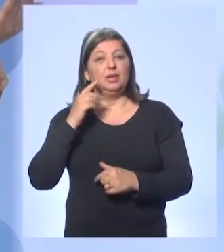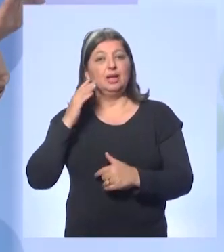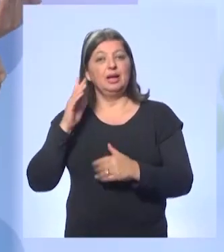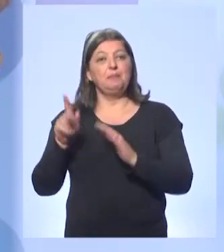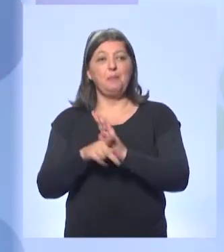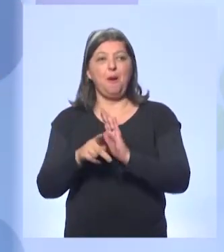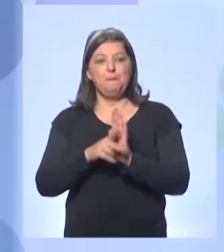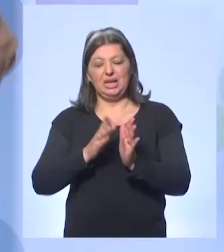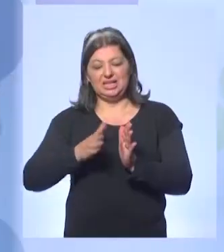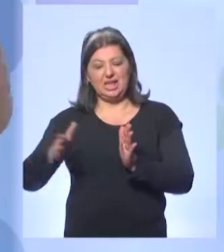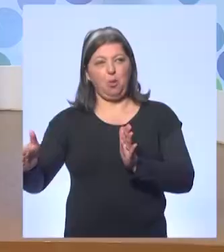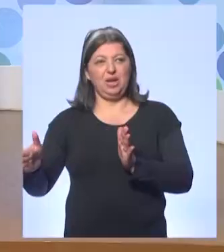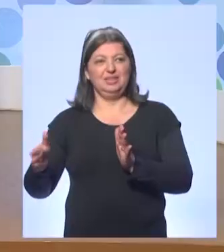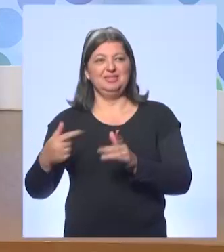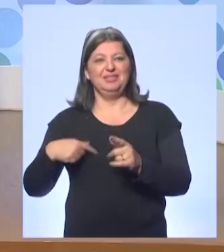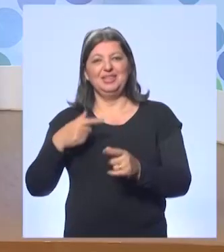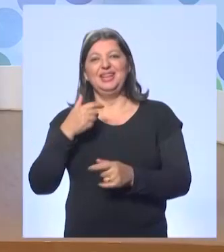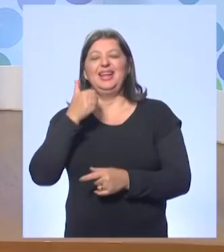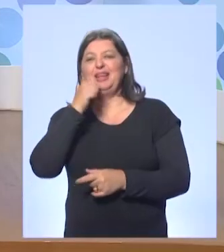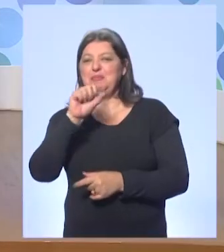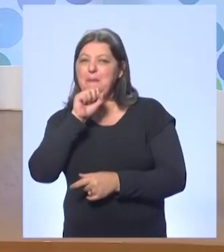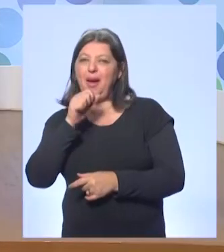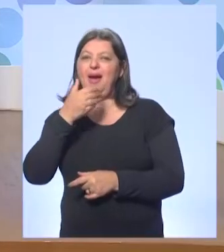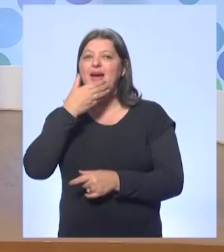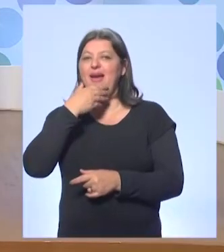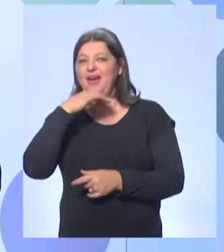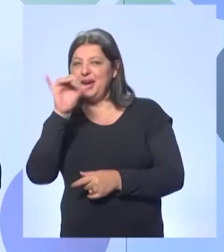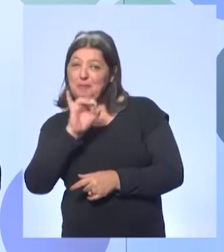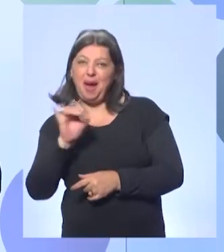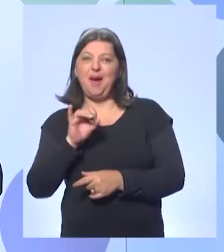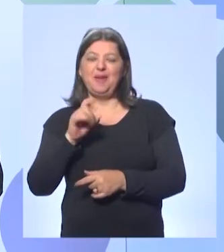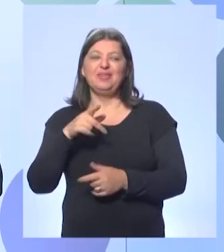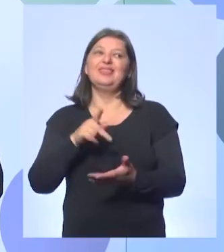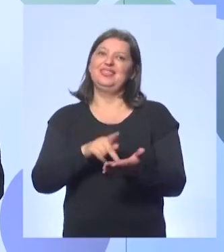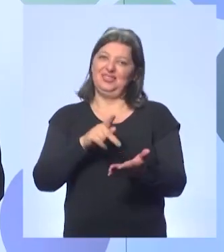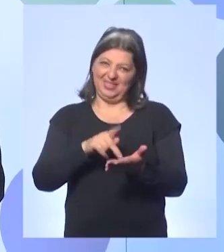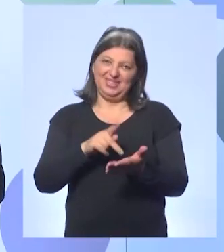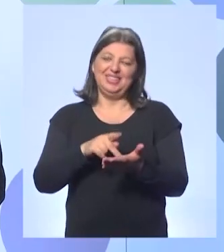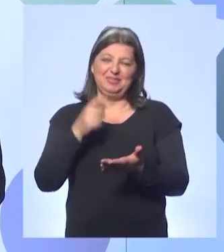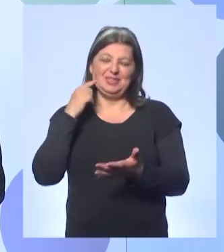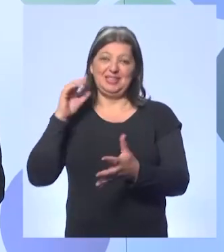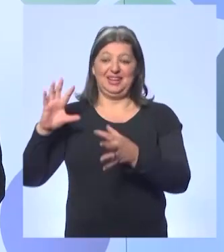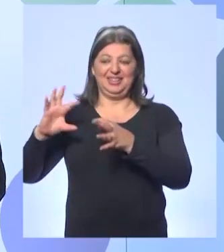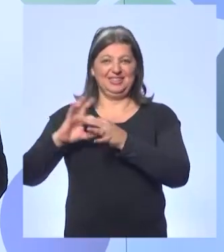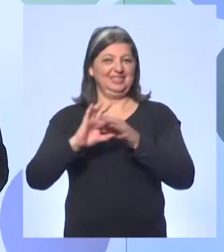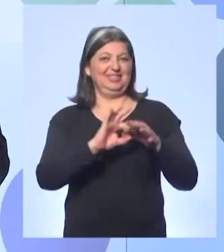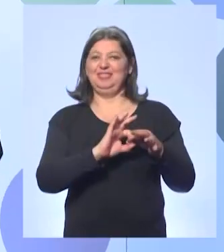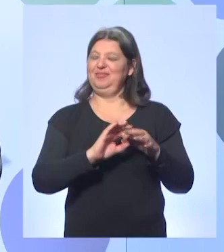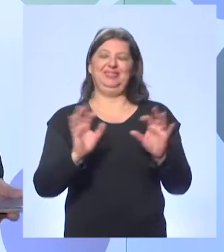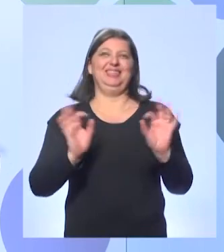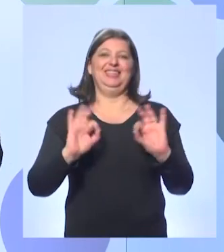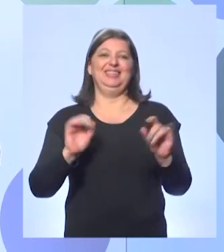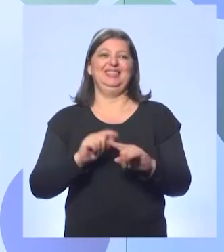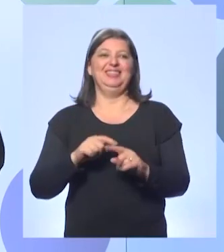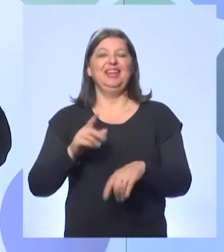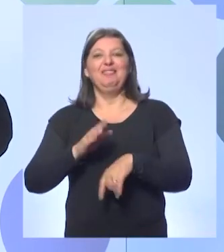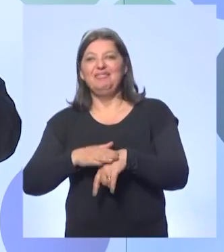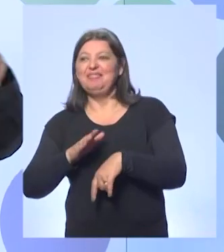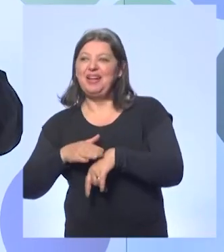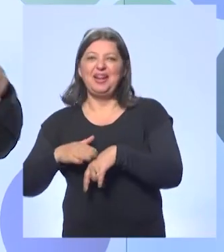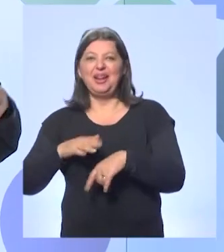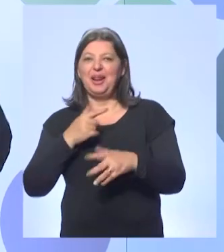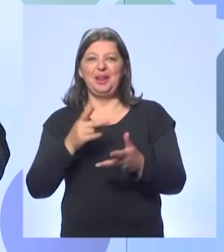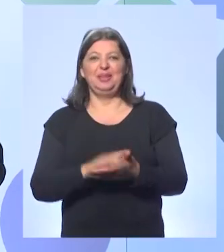da aula, que quando você falou, minha mãe, meus irmãos, não sei o que, foi soltando. Você teria que fazer uma ligação entre um e outro. Fiz conexão nenhuma, né? Só fiz isso, fiz aquilo, como se fosse